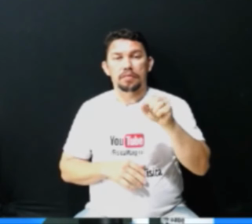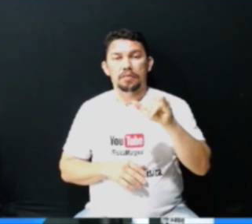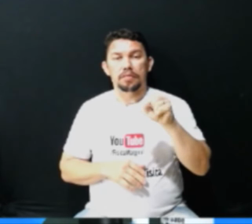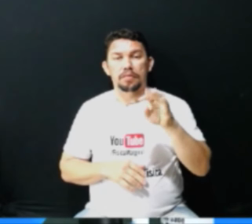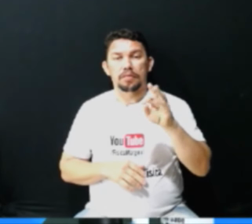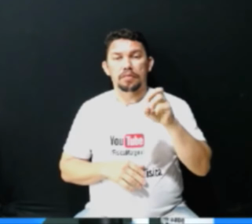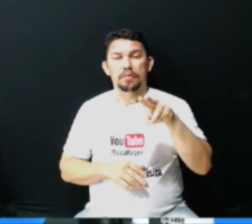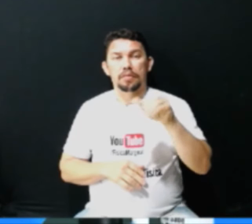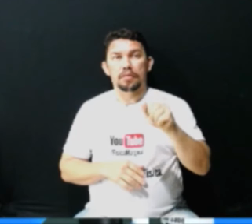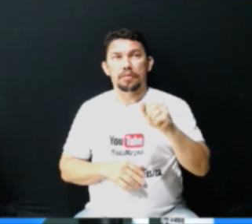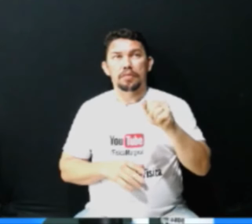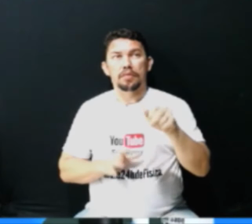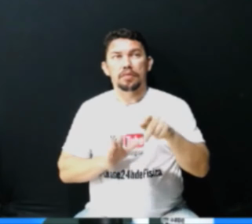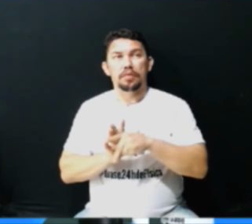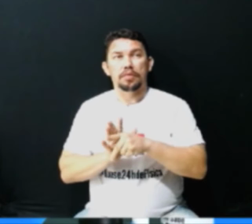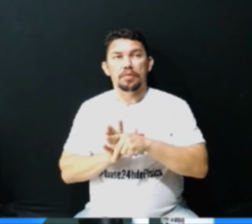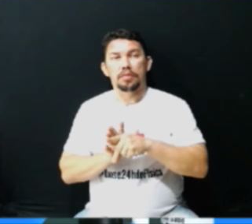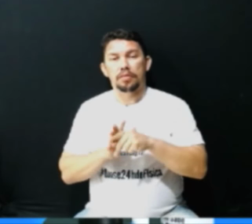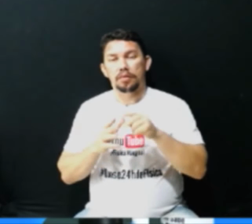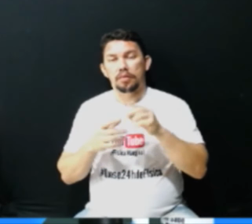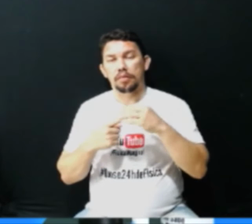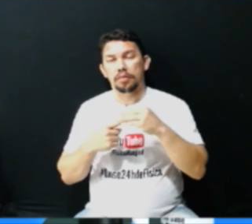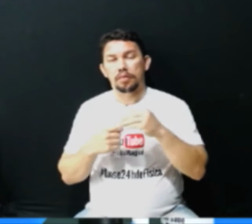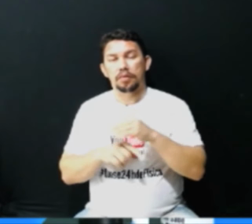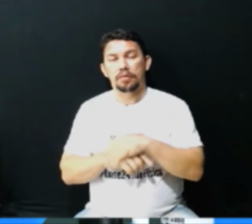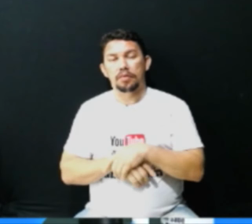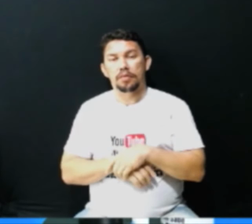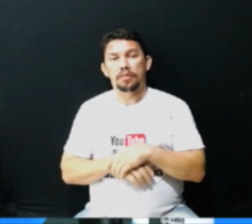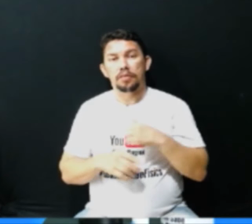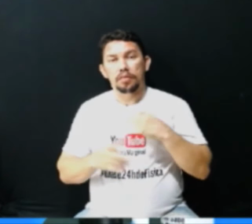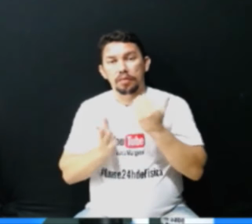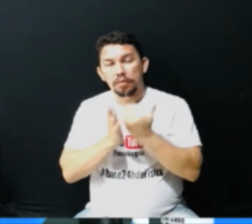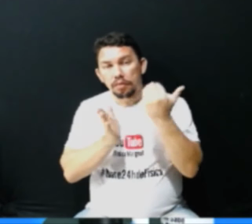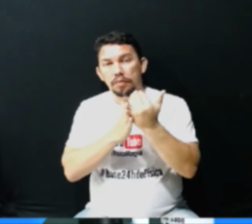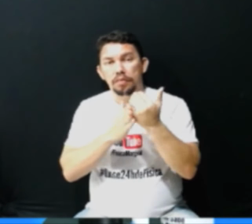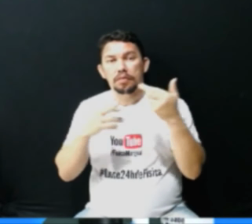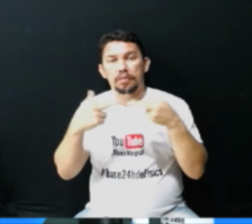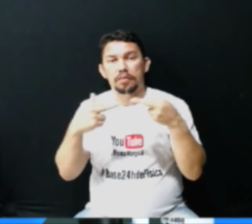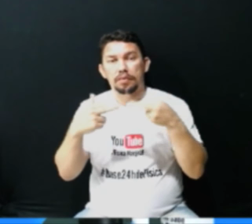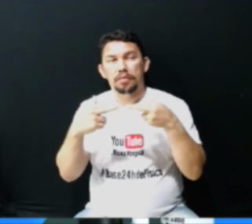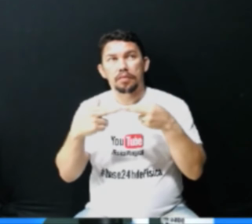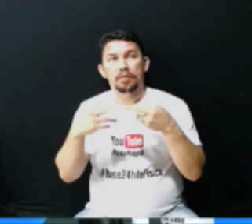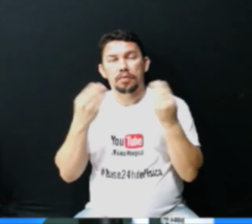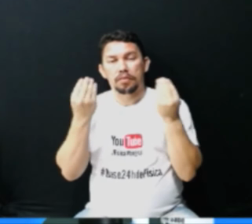a resistência aqui para essa lâmpada. Observe que ao aumentar a resistência, vamos botar aqui